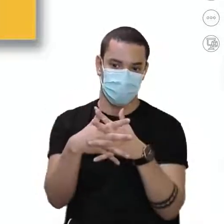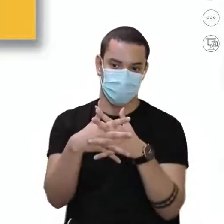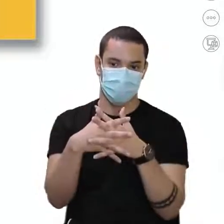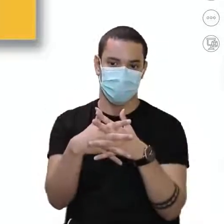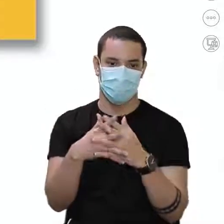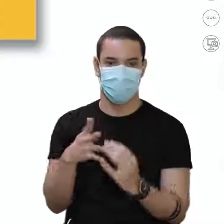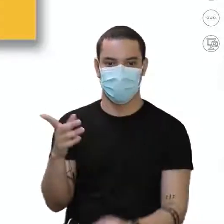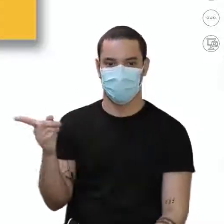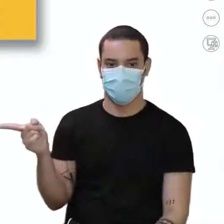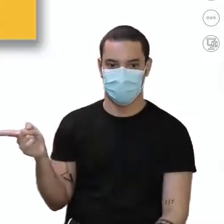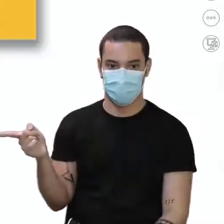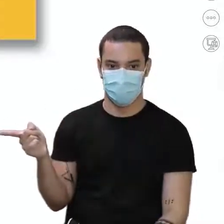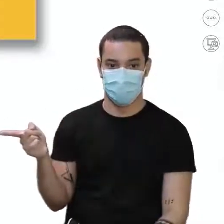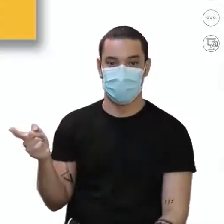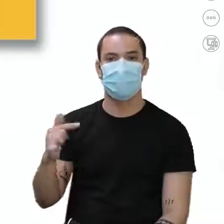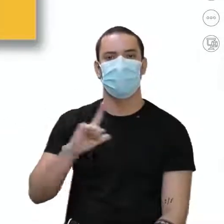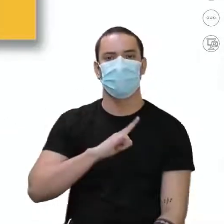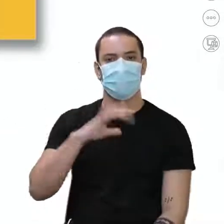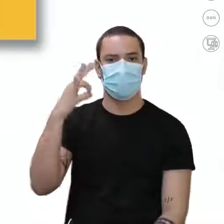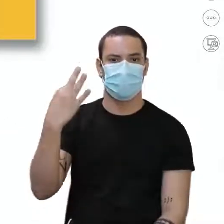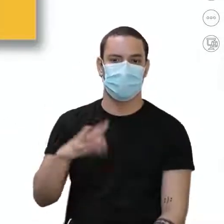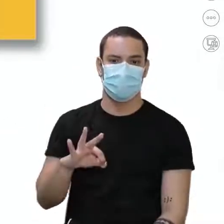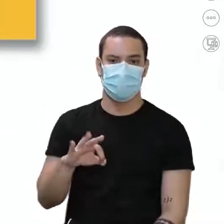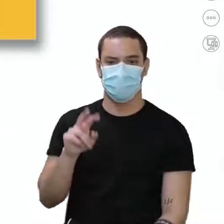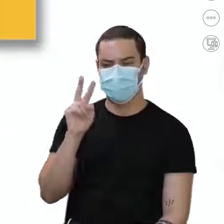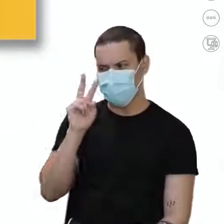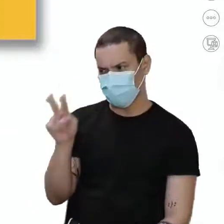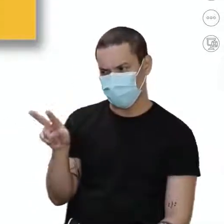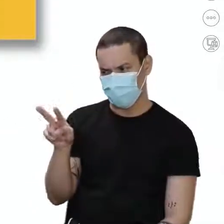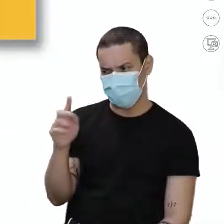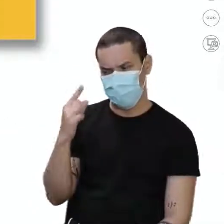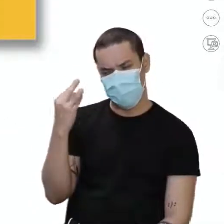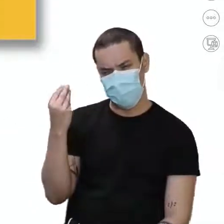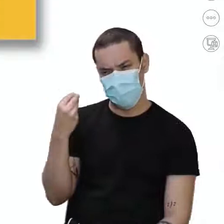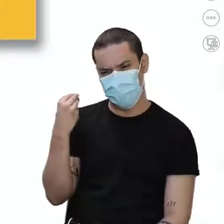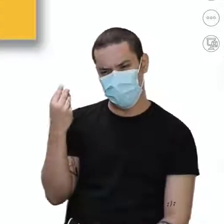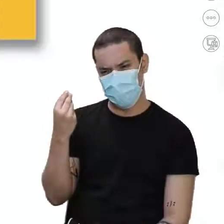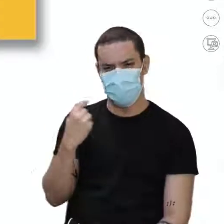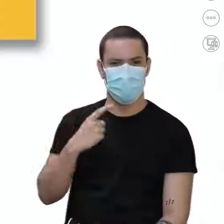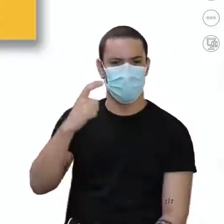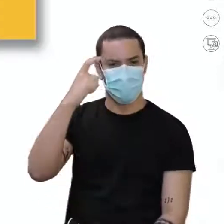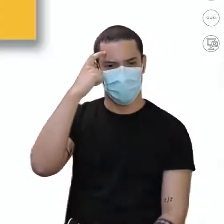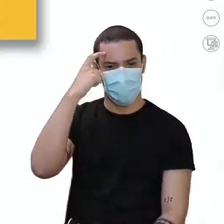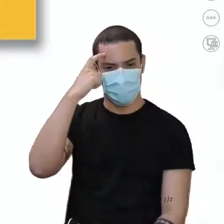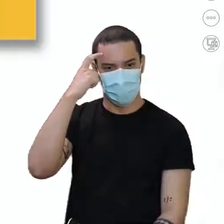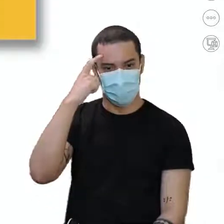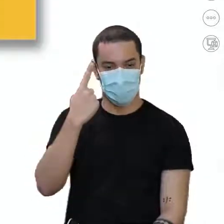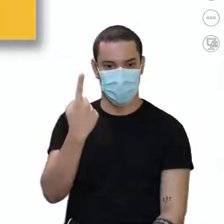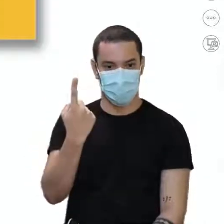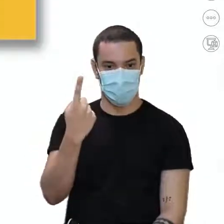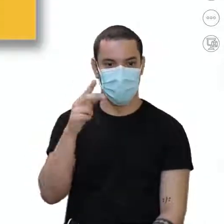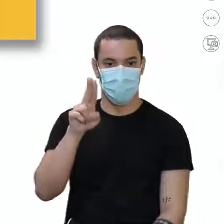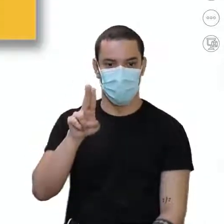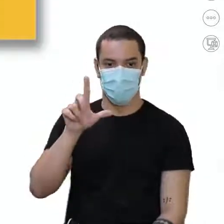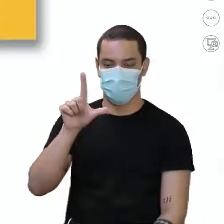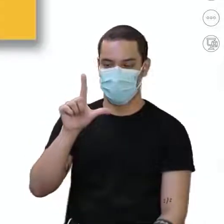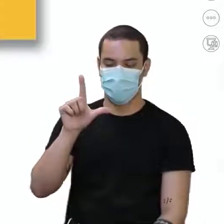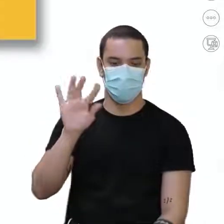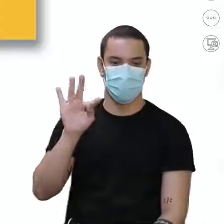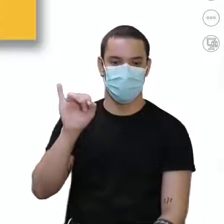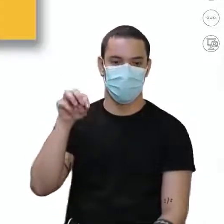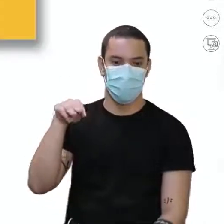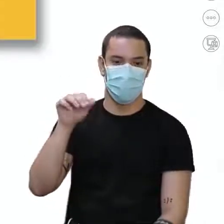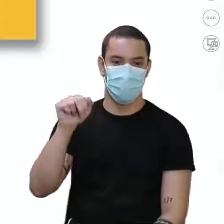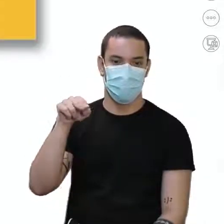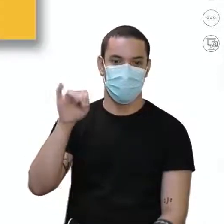e lately. Eu tenho certeza que ao olhar para uma delas aí, você pensa que uma é ultimamente. Aqui